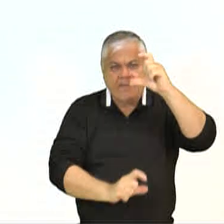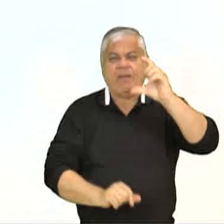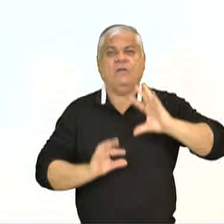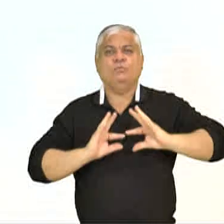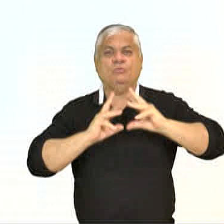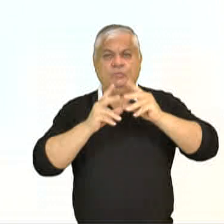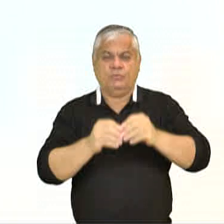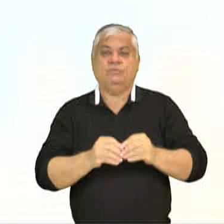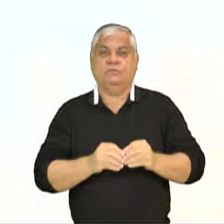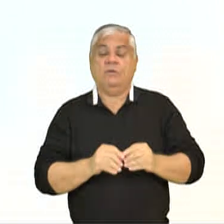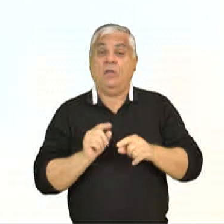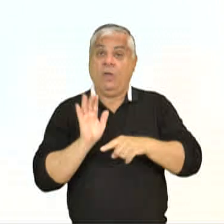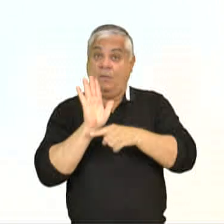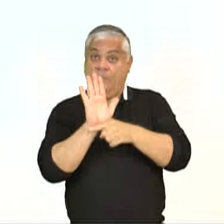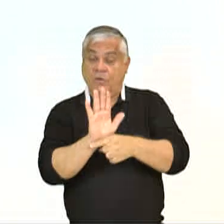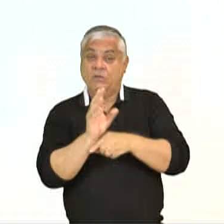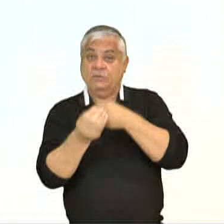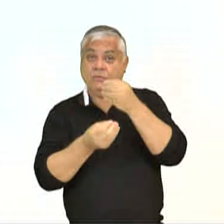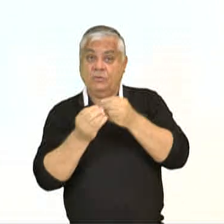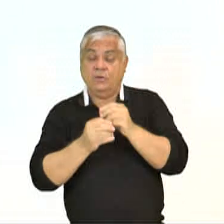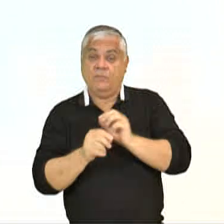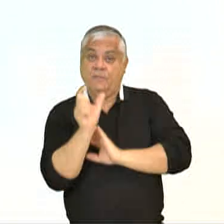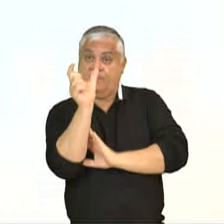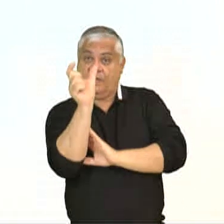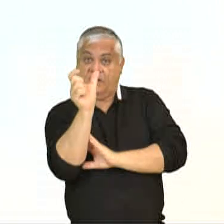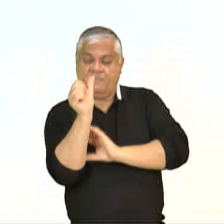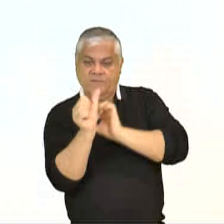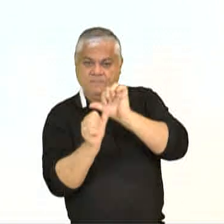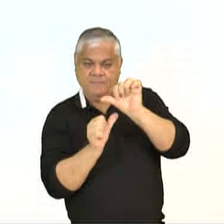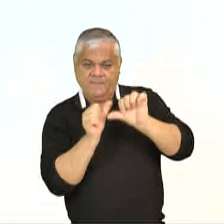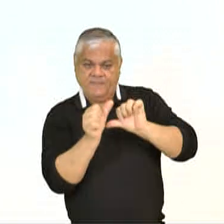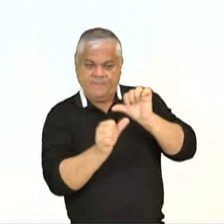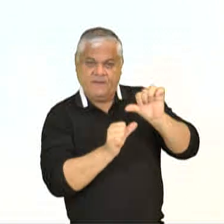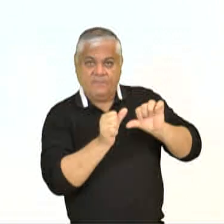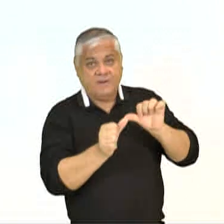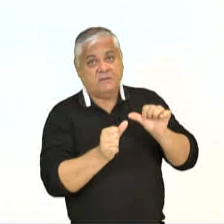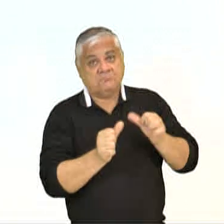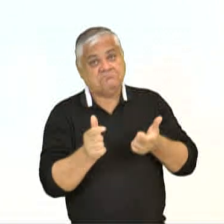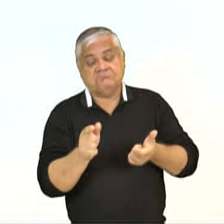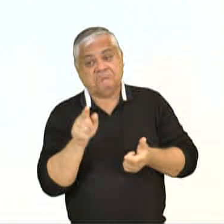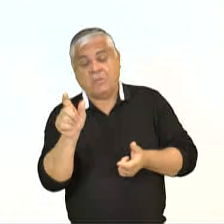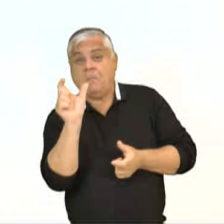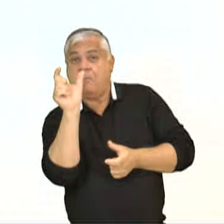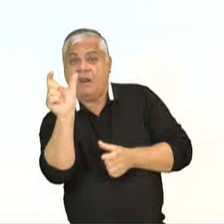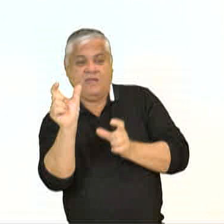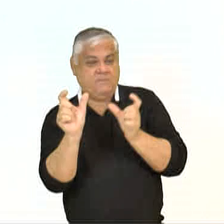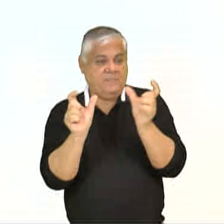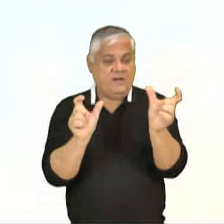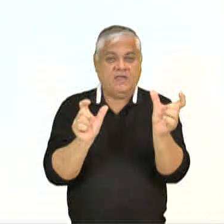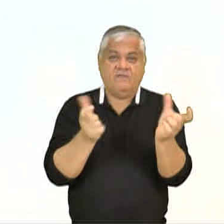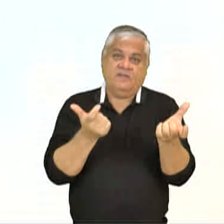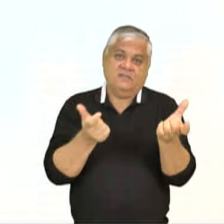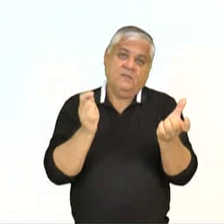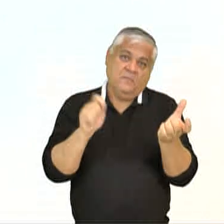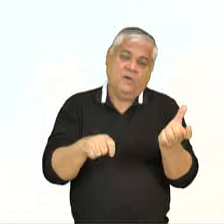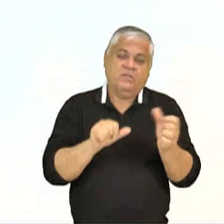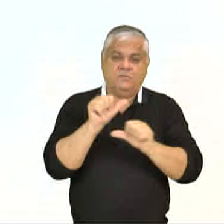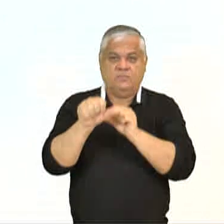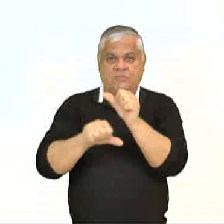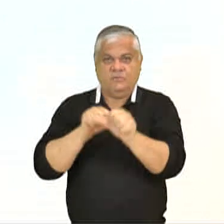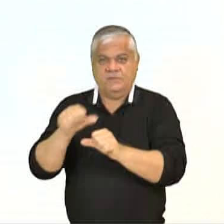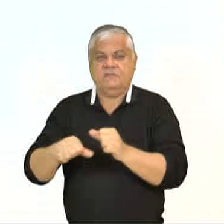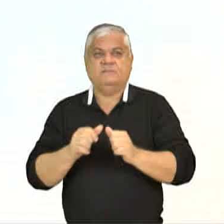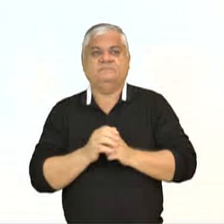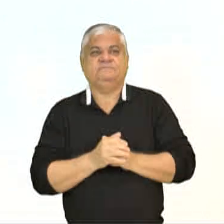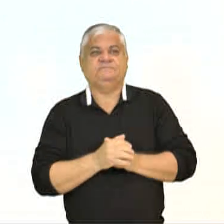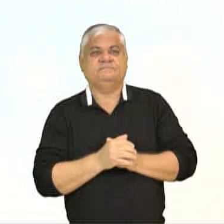função modificadora em relação ao termo que ele modifica, ele ou elas, quando são mais palavras, no caso das locuções